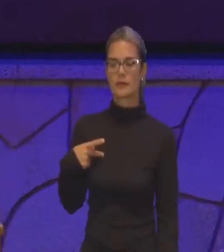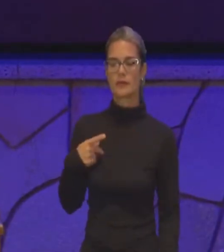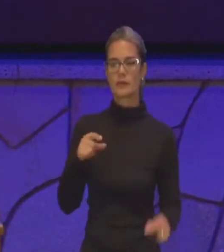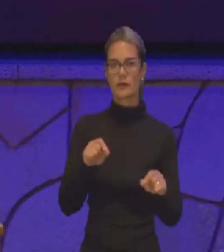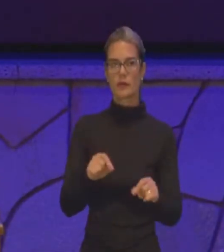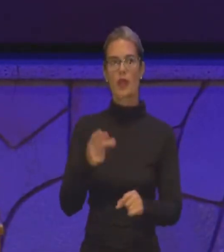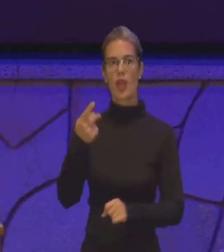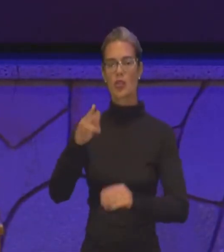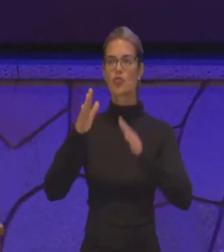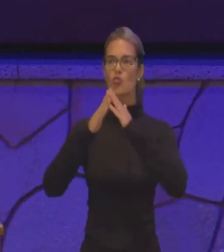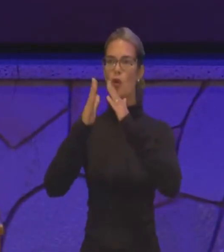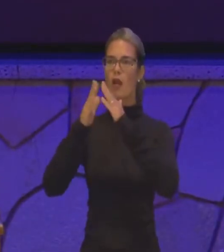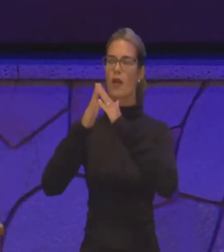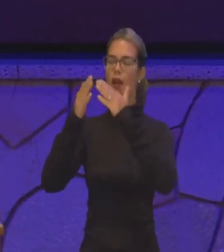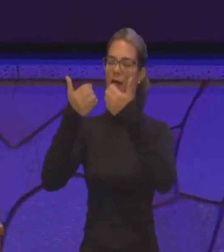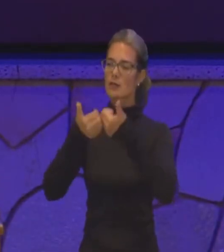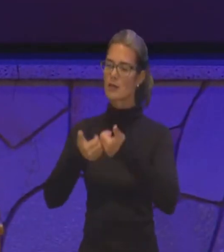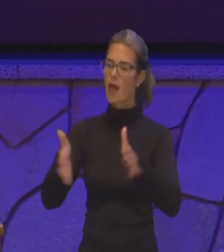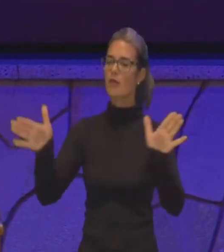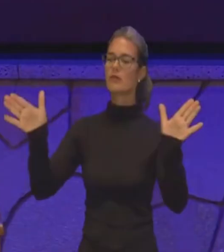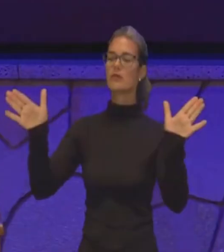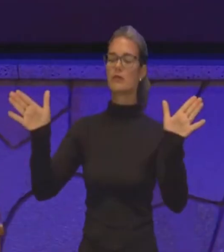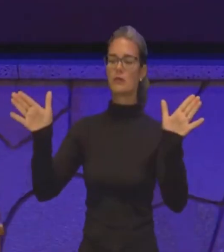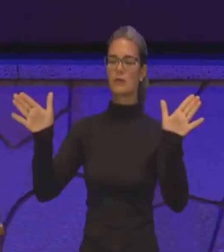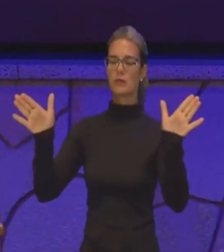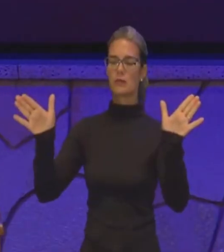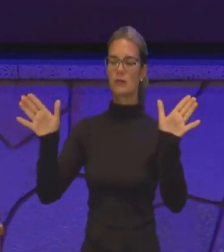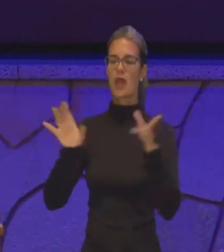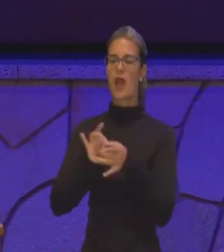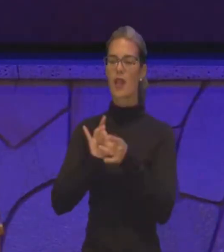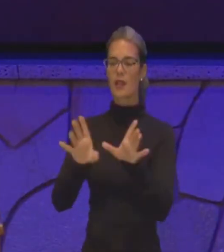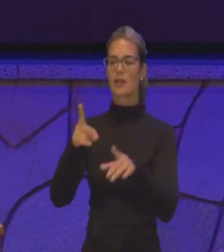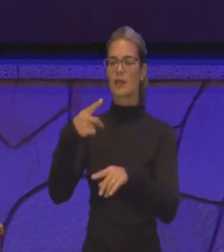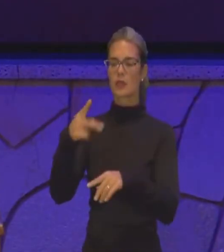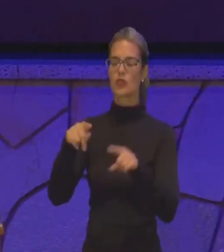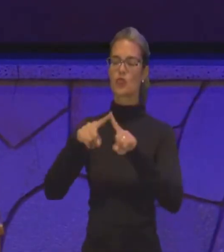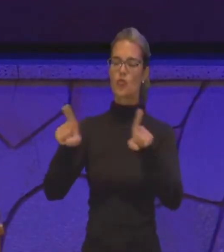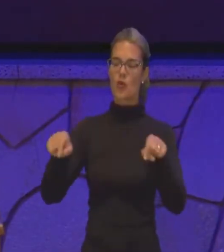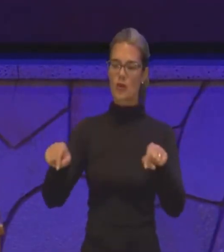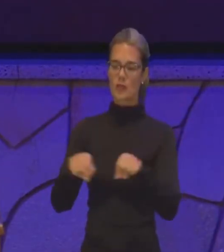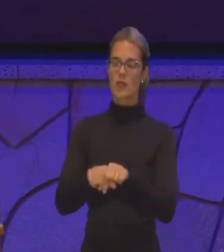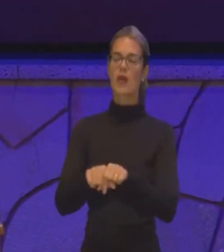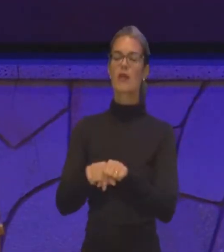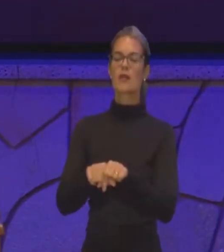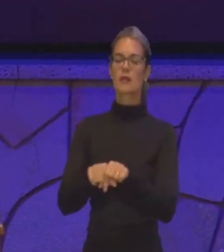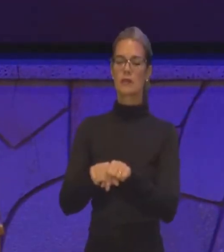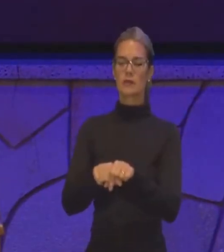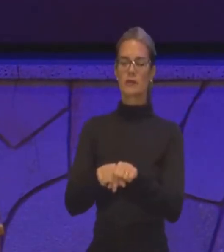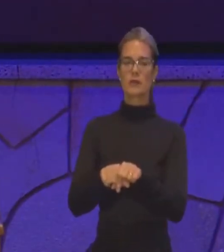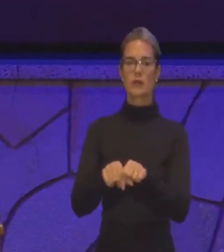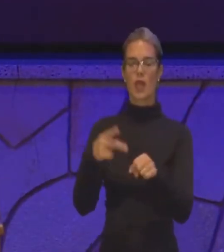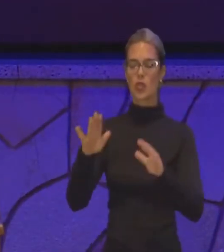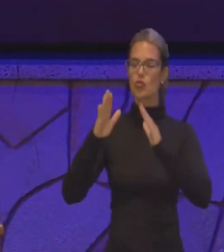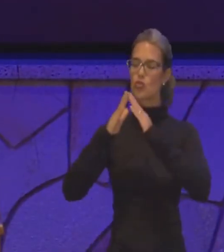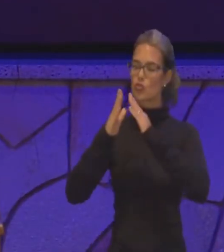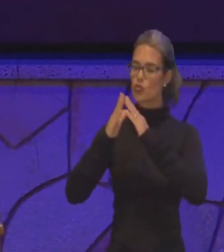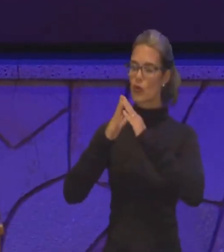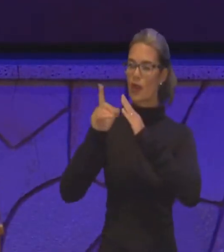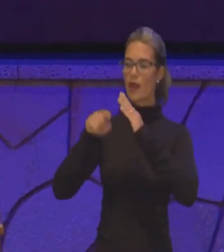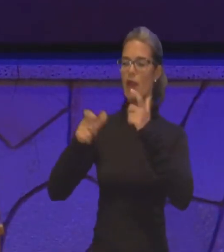sua casa, a disponibilizar a sua sala, a fazer do seu lar uma casa